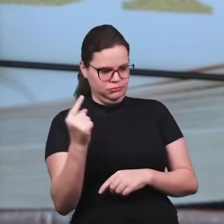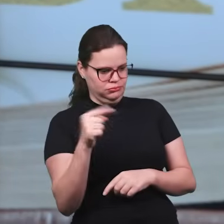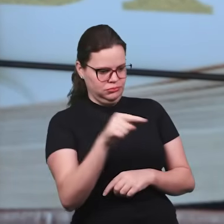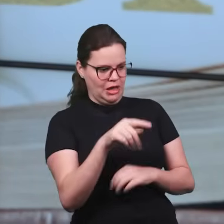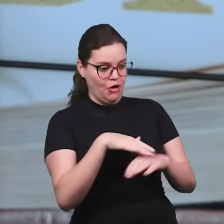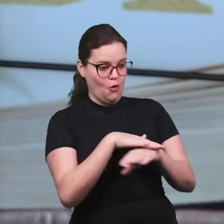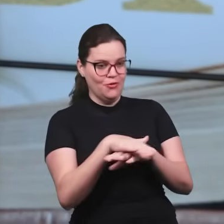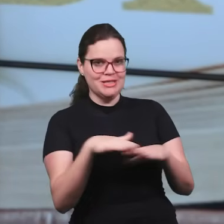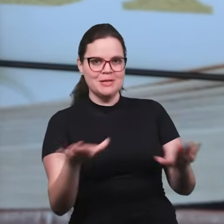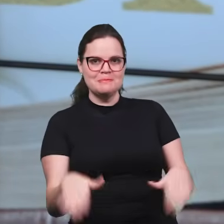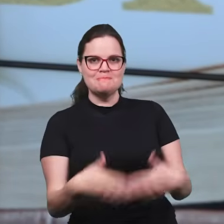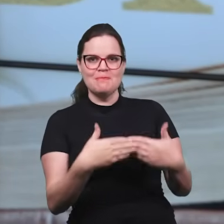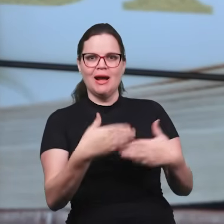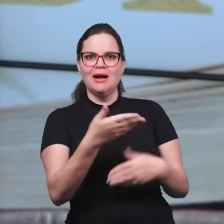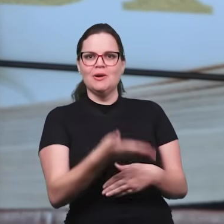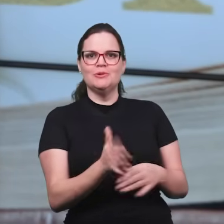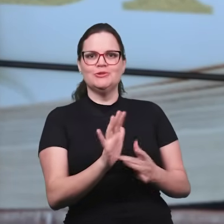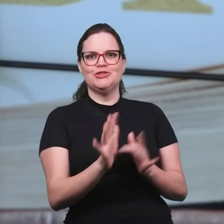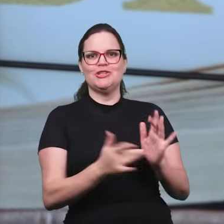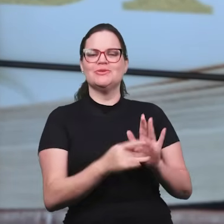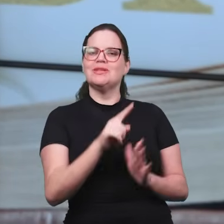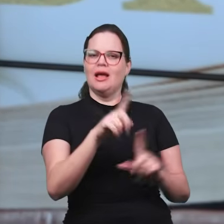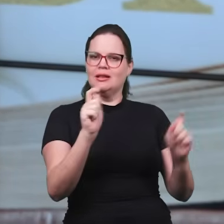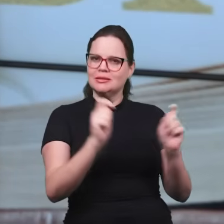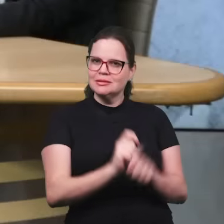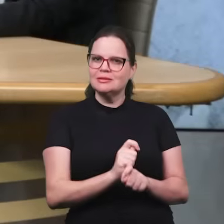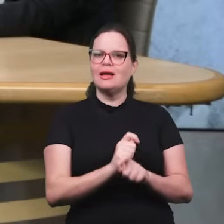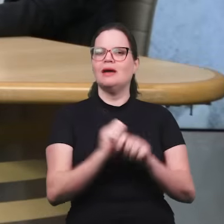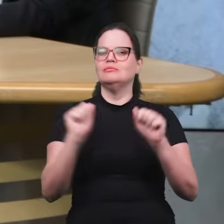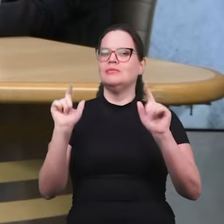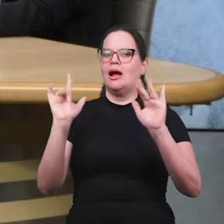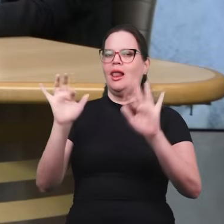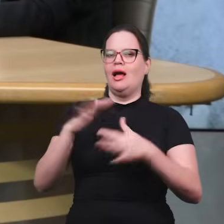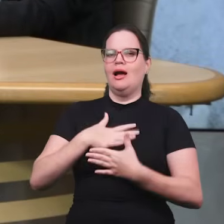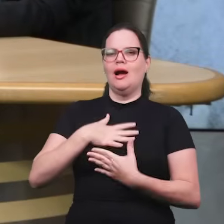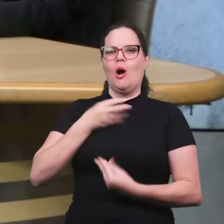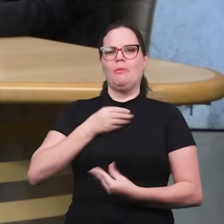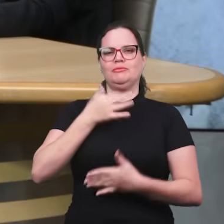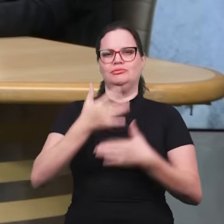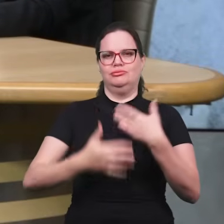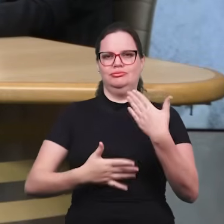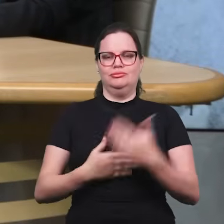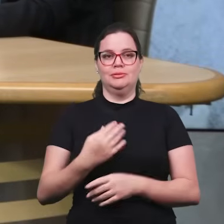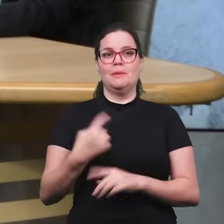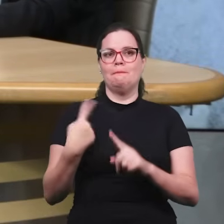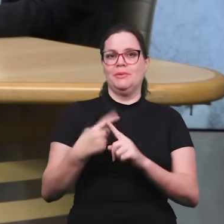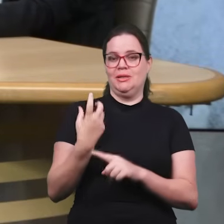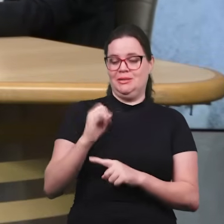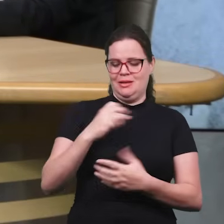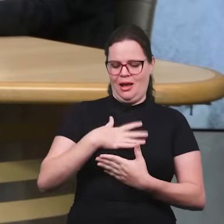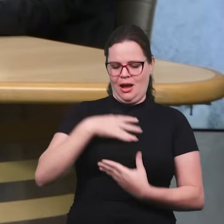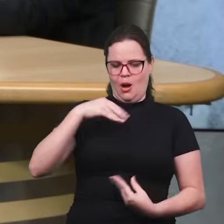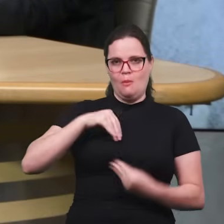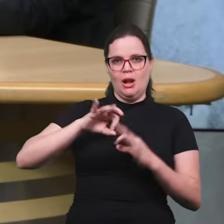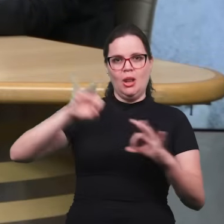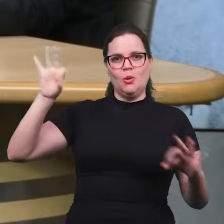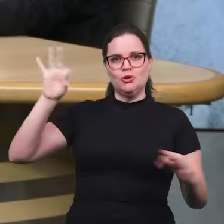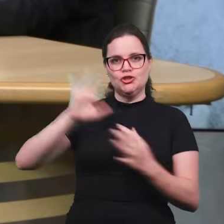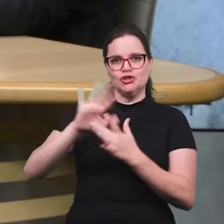podia preencher todo o vazio da sua alma, né? A alma sem Jesus, ela é vazia.